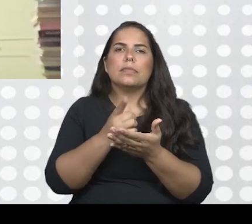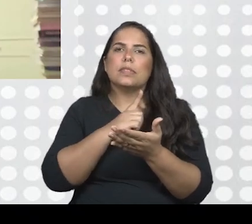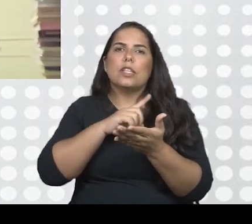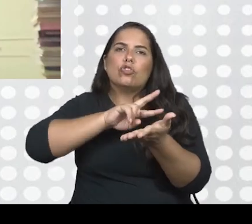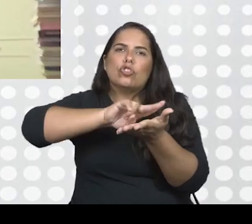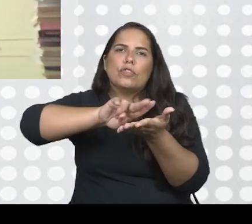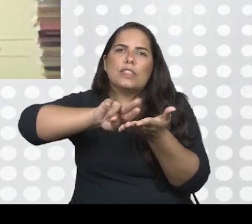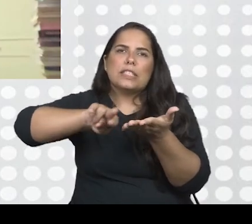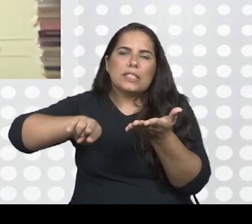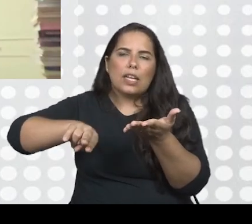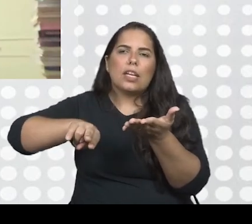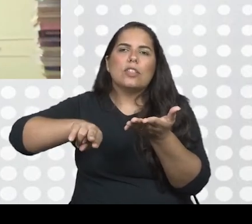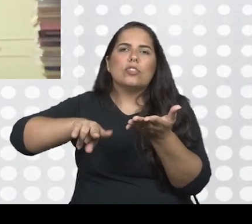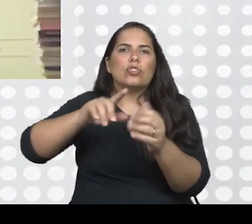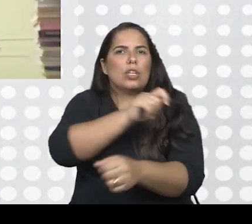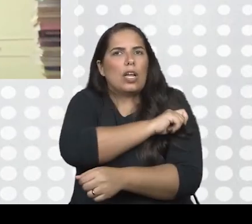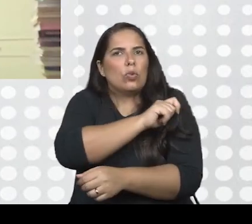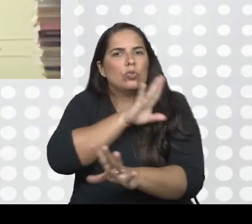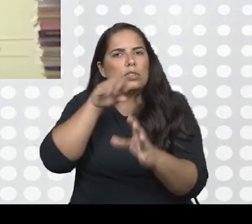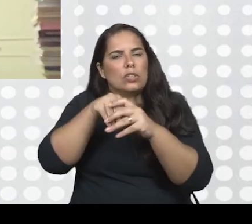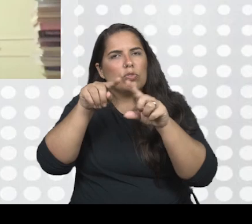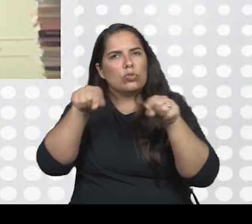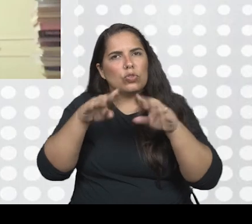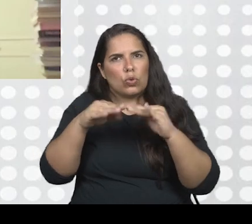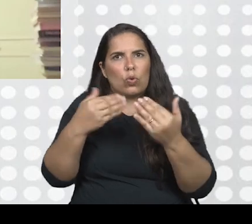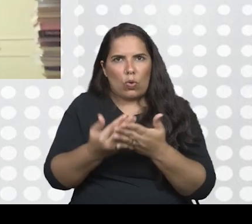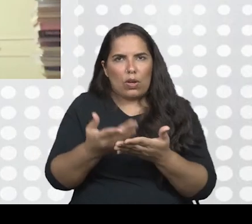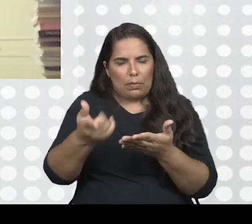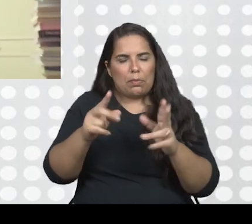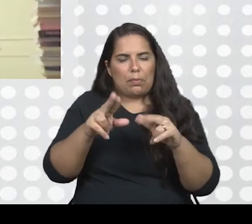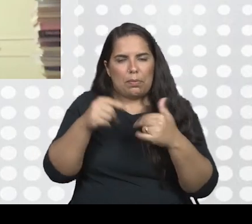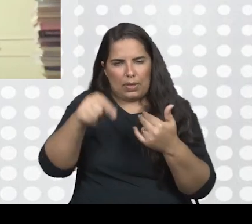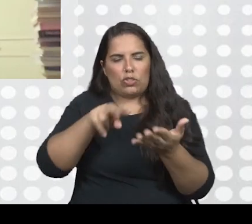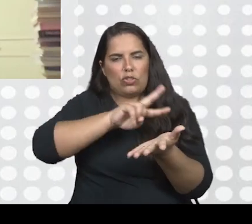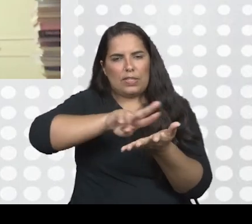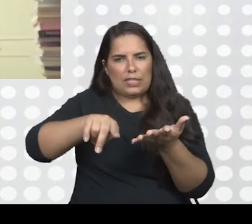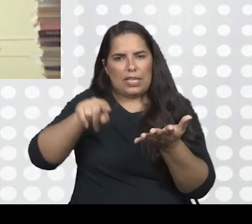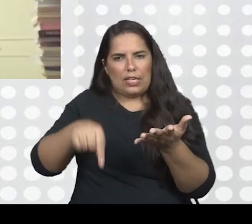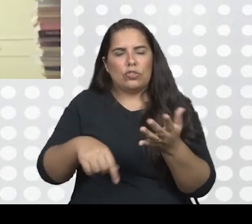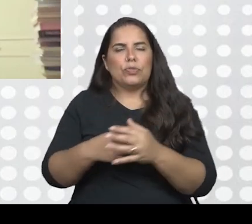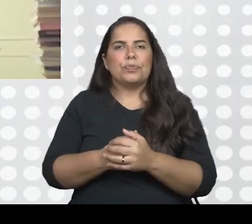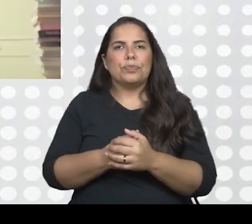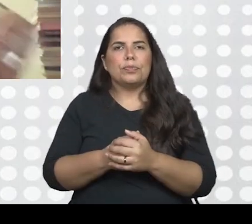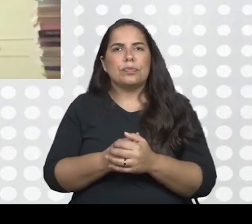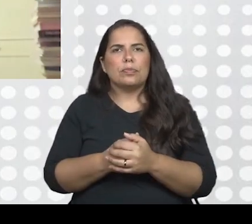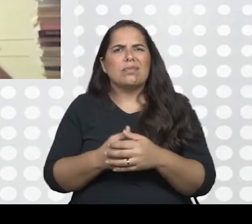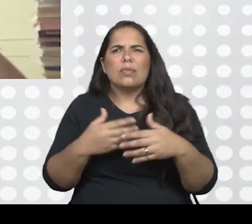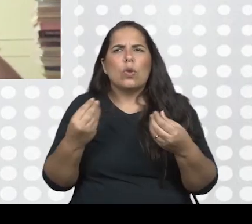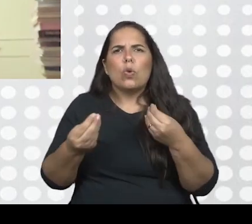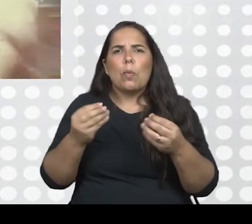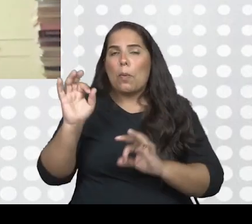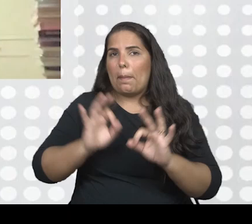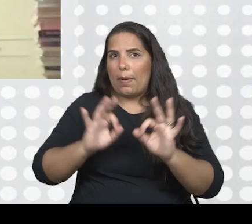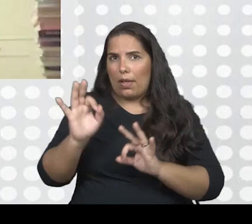através da diversidade de estudantes nas escolas, né? Na verdade, diversidade de estudantes nas escolas. Como